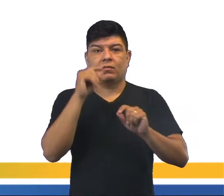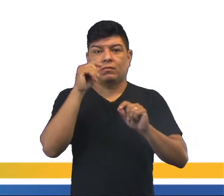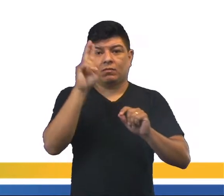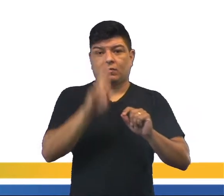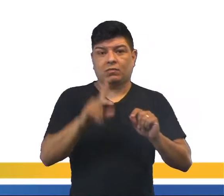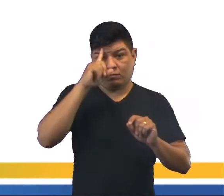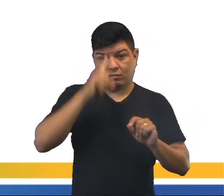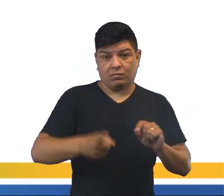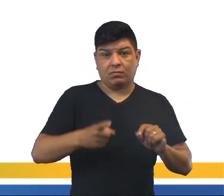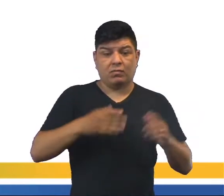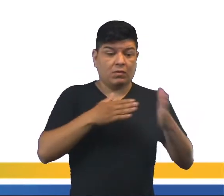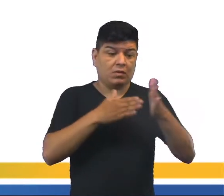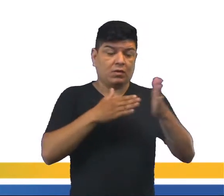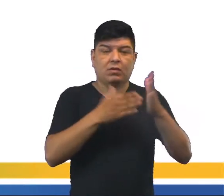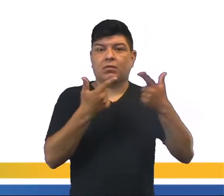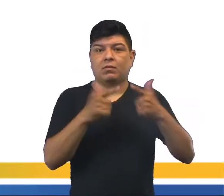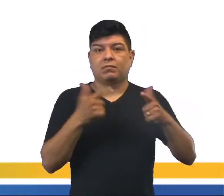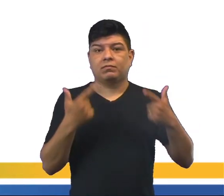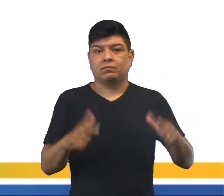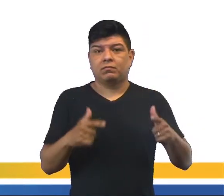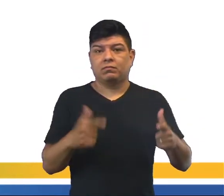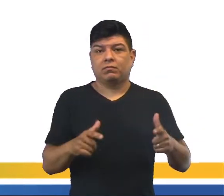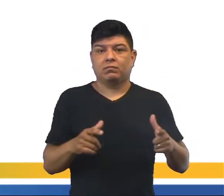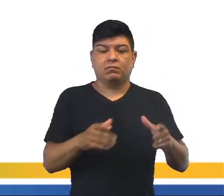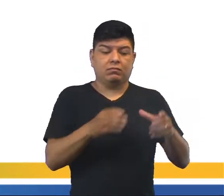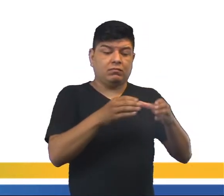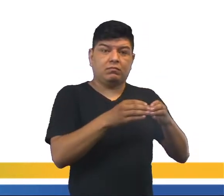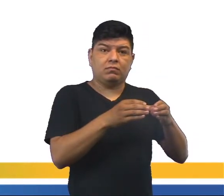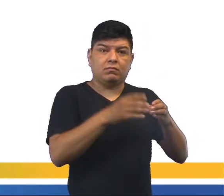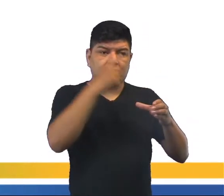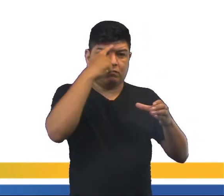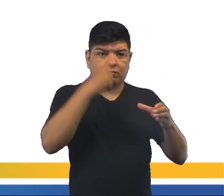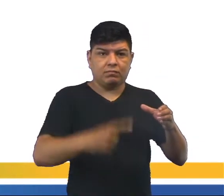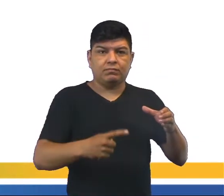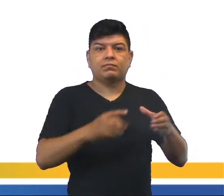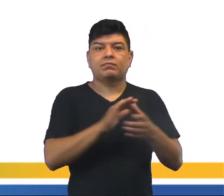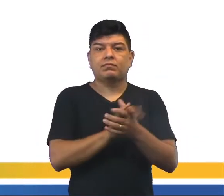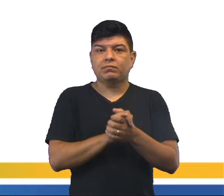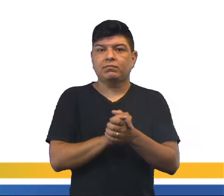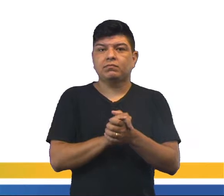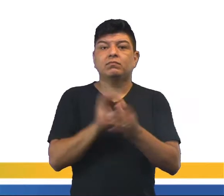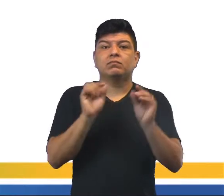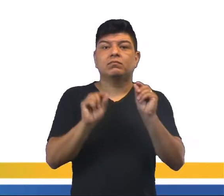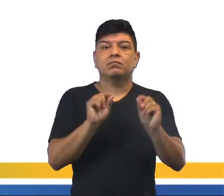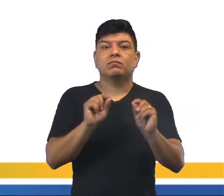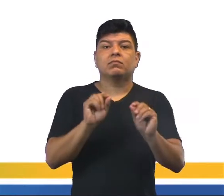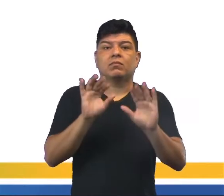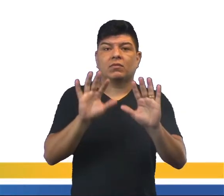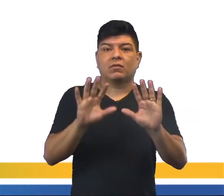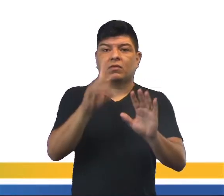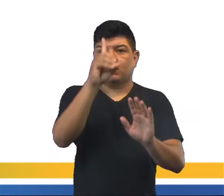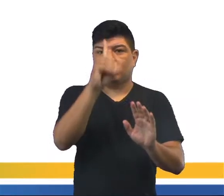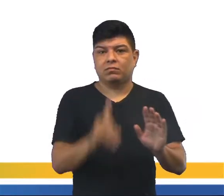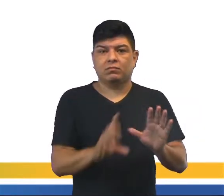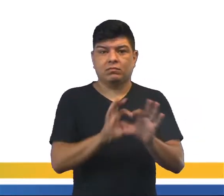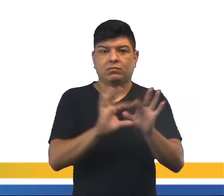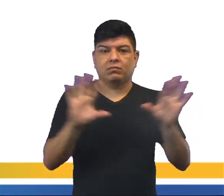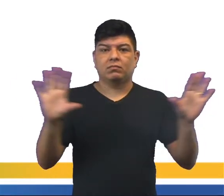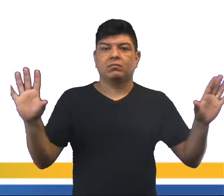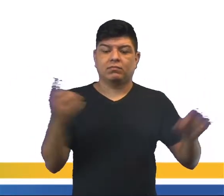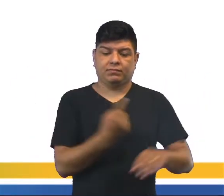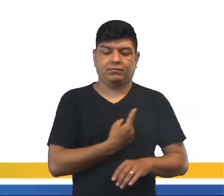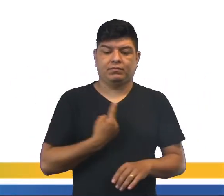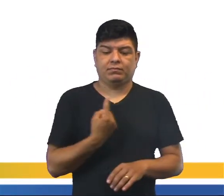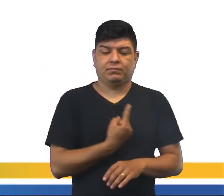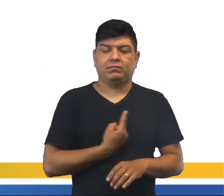exercido sem limitações por uma pequena elite que se impõe a sua autoridade considerando direitos e liberdades